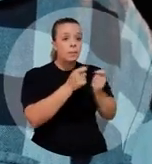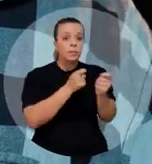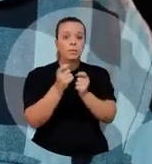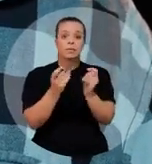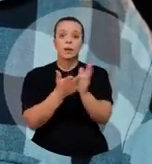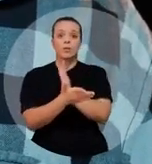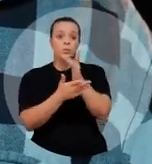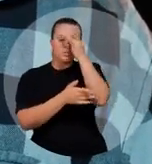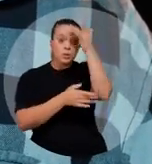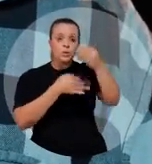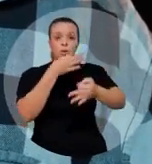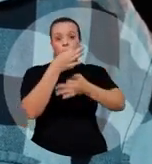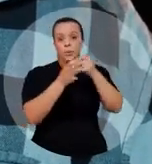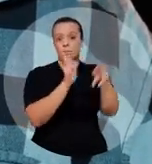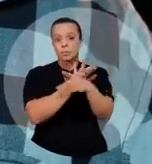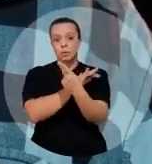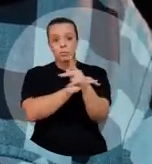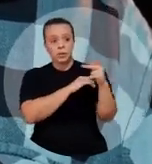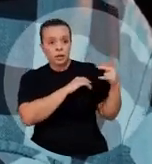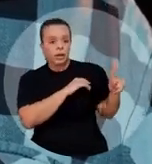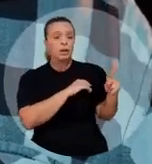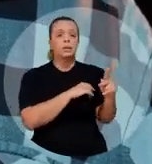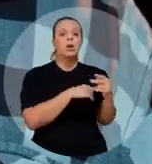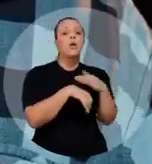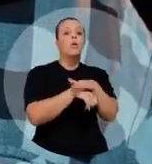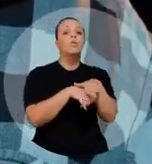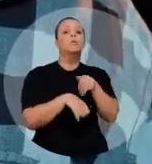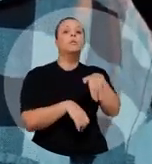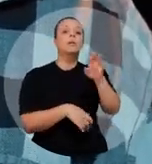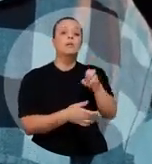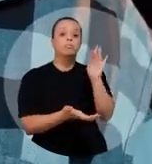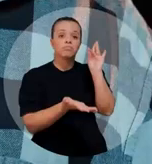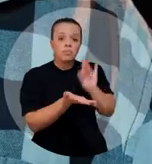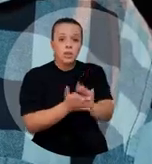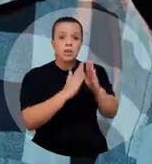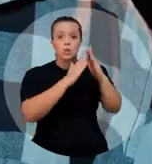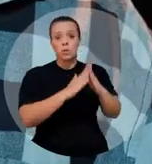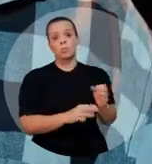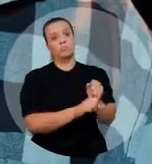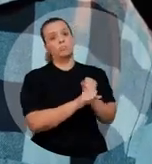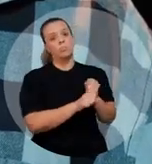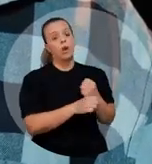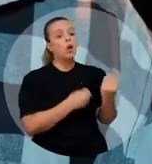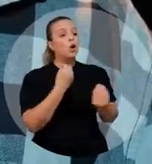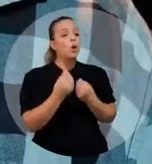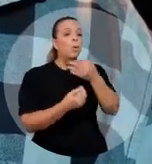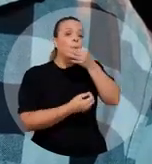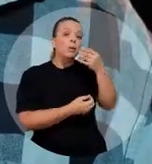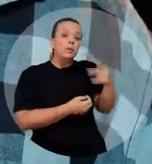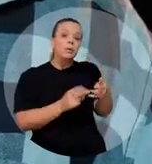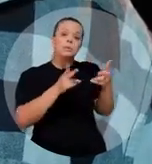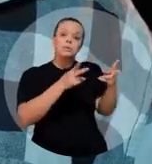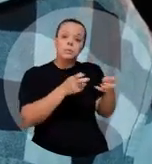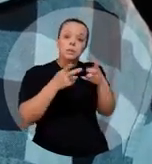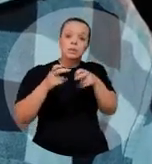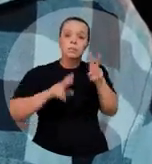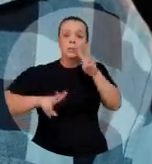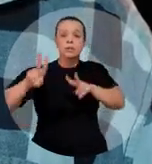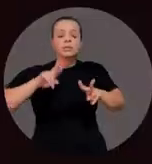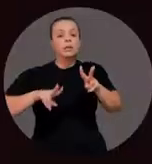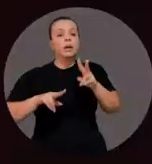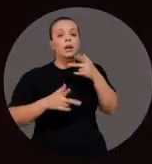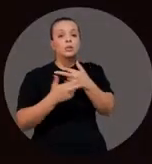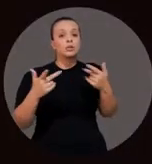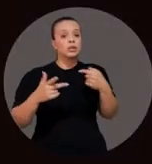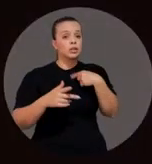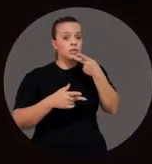personagens pontuais, né? Vamos conversar com quem de fato está lá há mais tempo e como eles enxergam essas questões que a gente